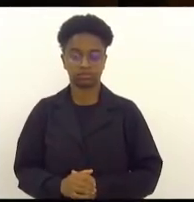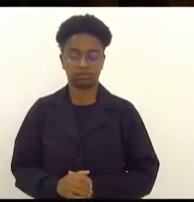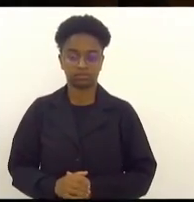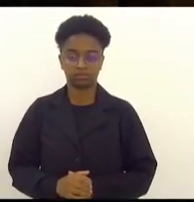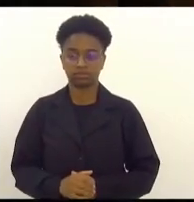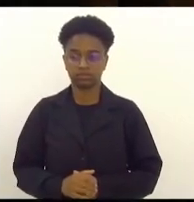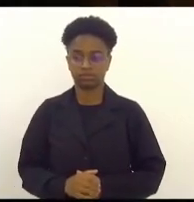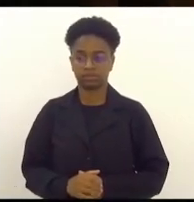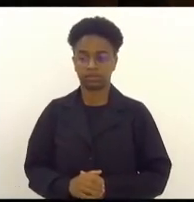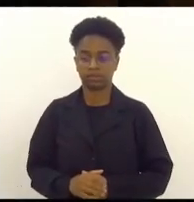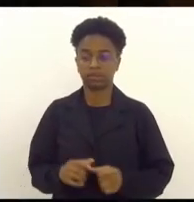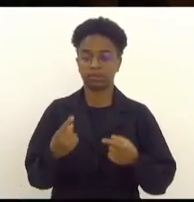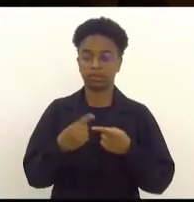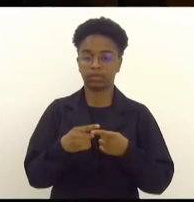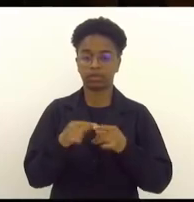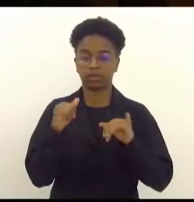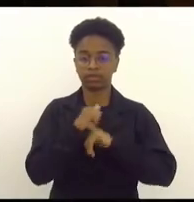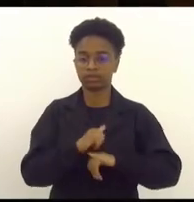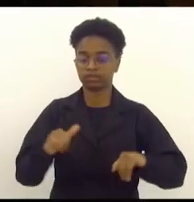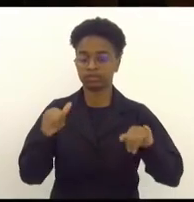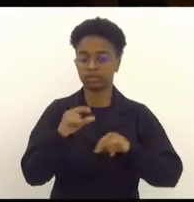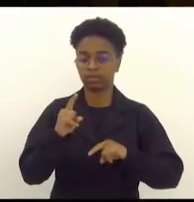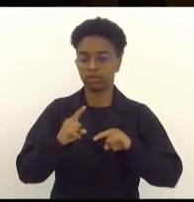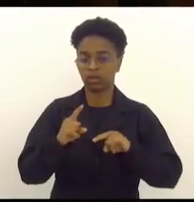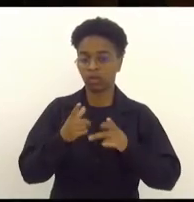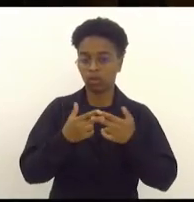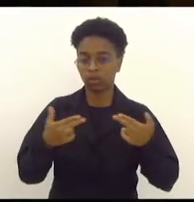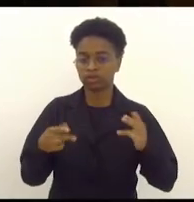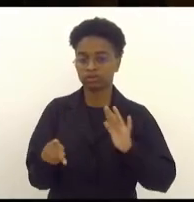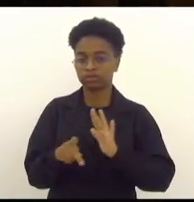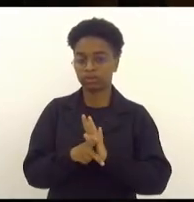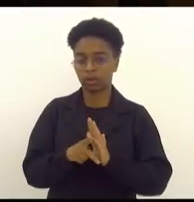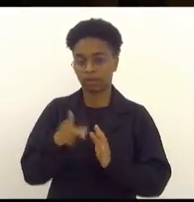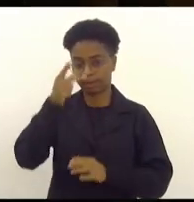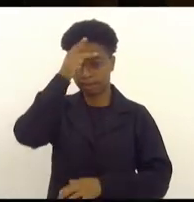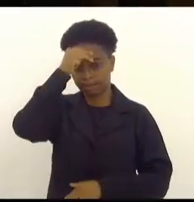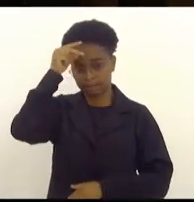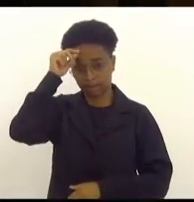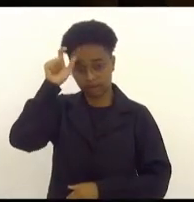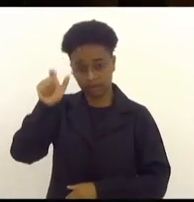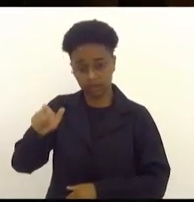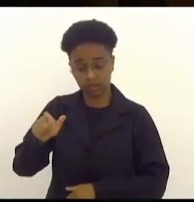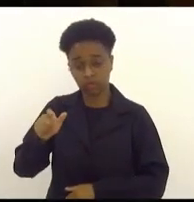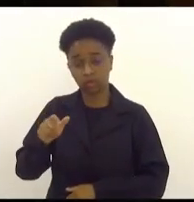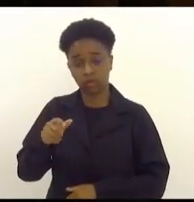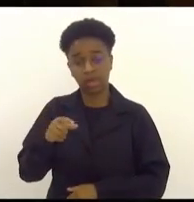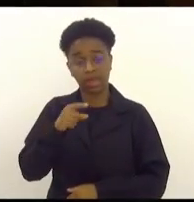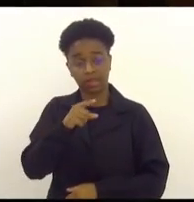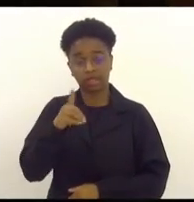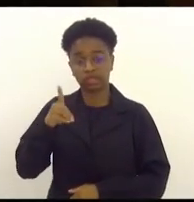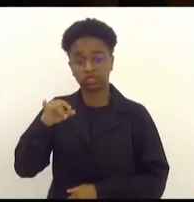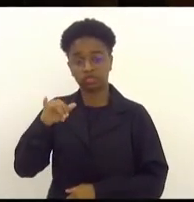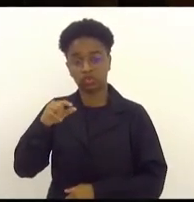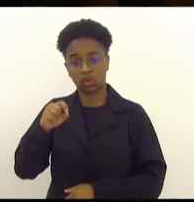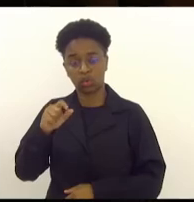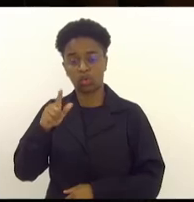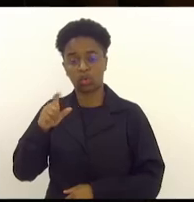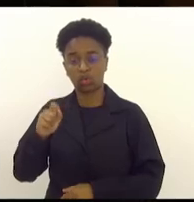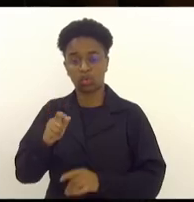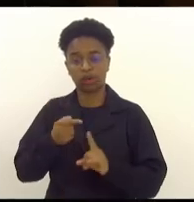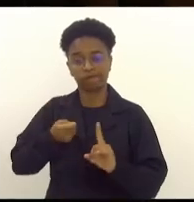veicular matérias da prefeitura foi ameaçado pelo senhor Diogo Barreto